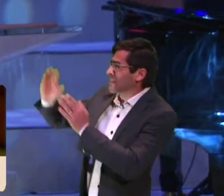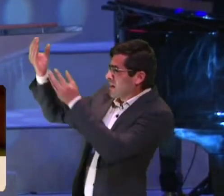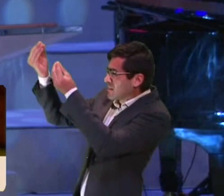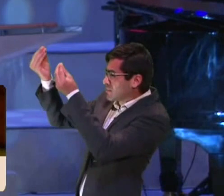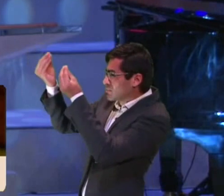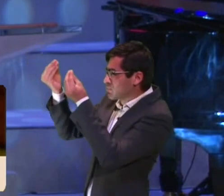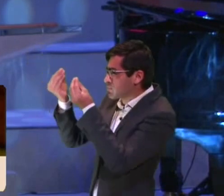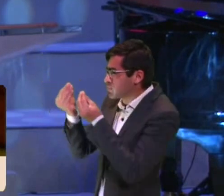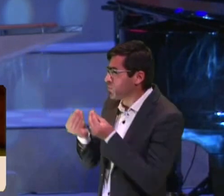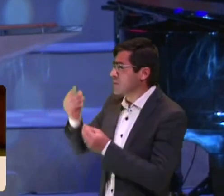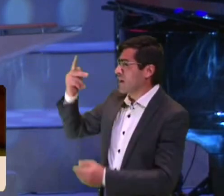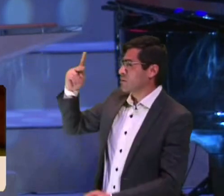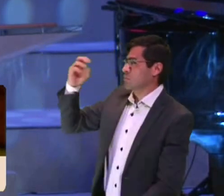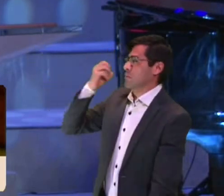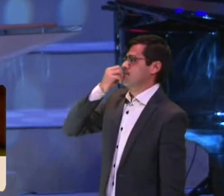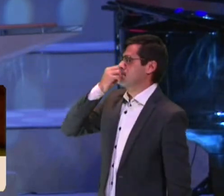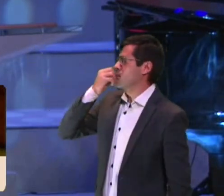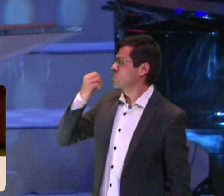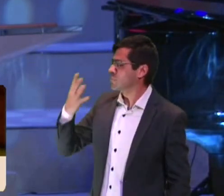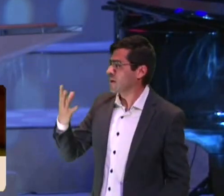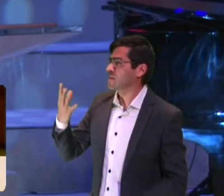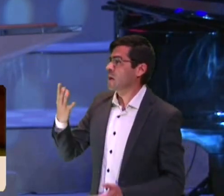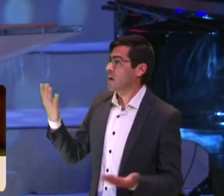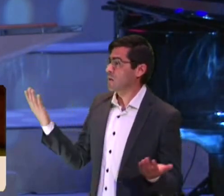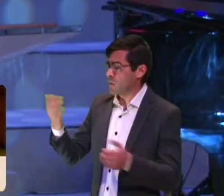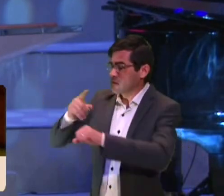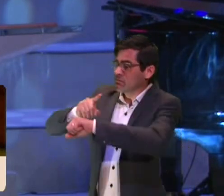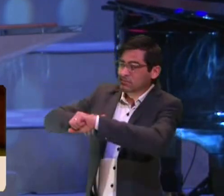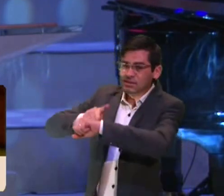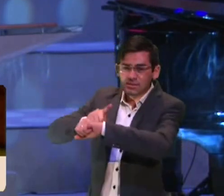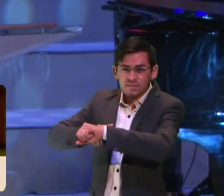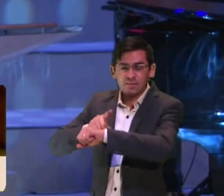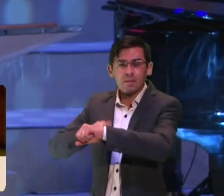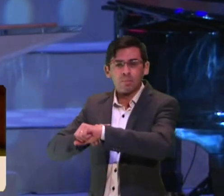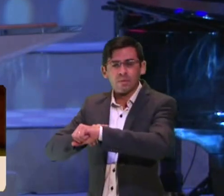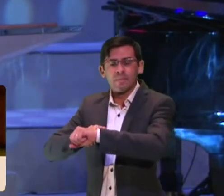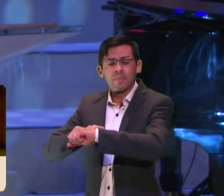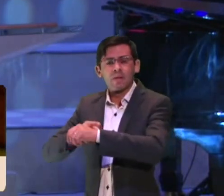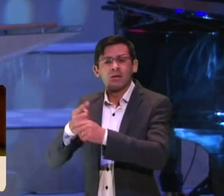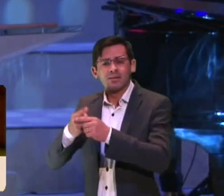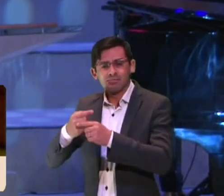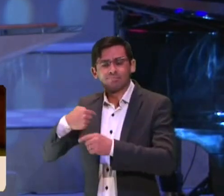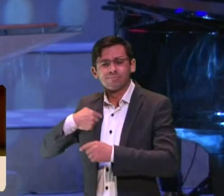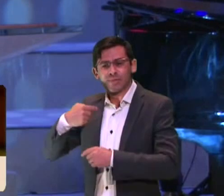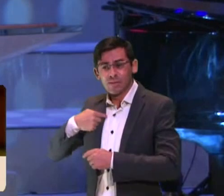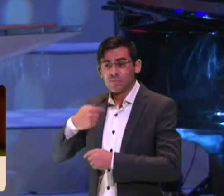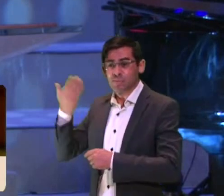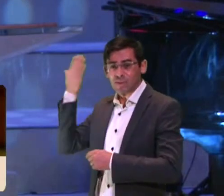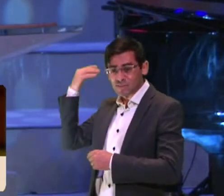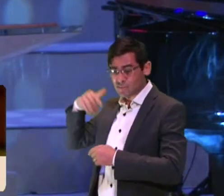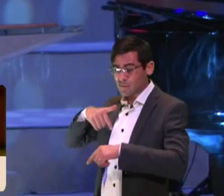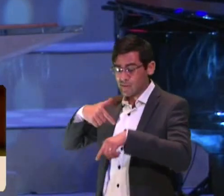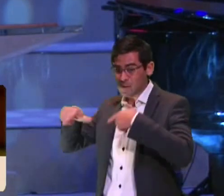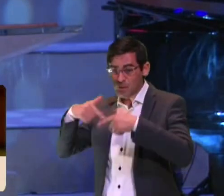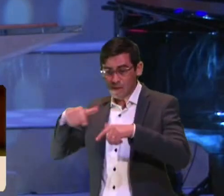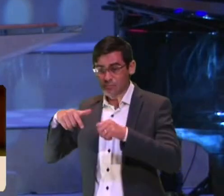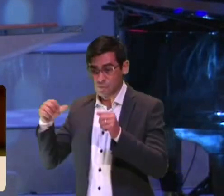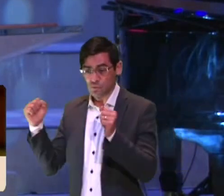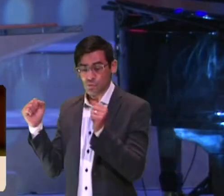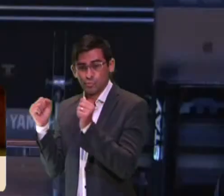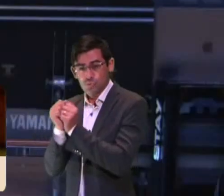concedendo-lhe a benevolência deste homem. Nessa época eu era o copeiro do rei.